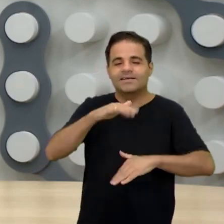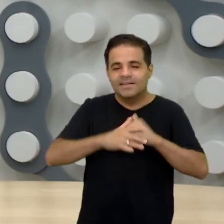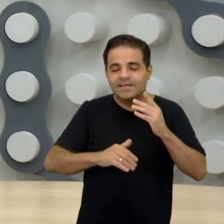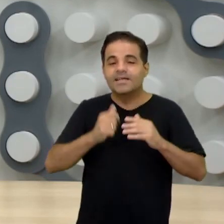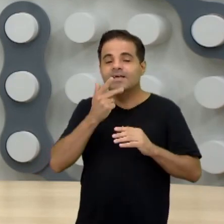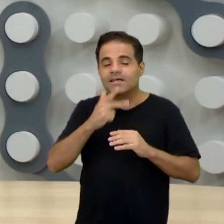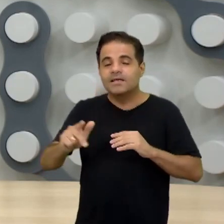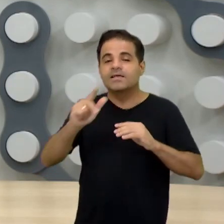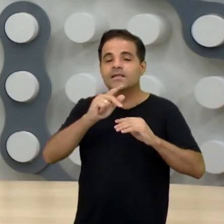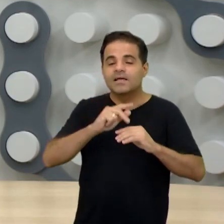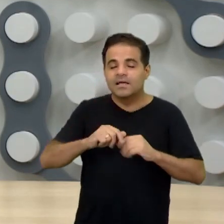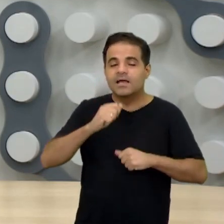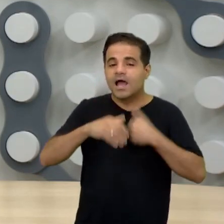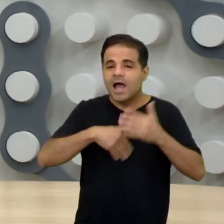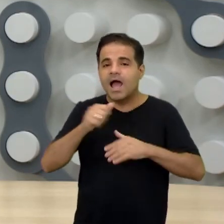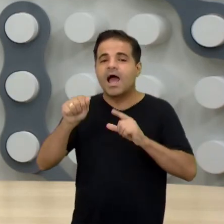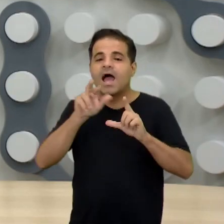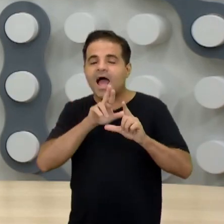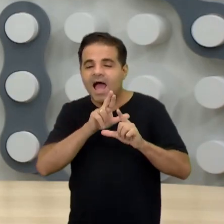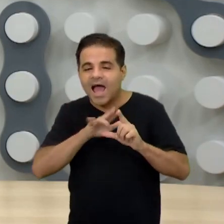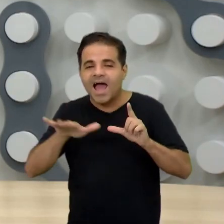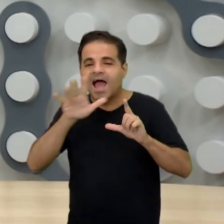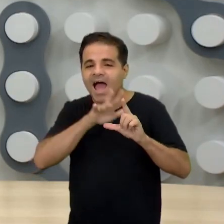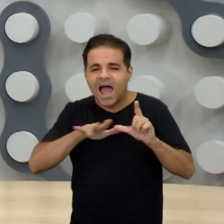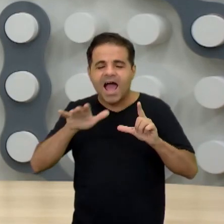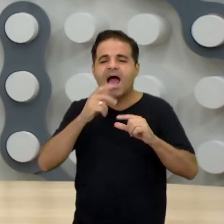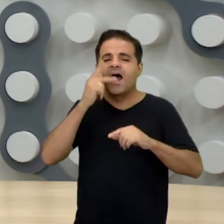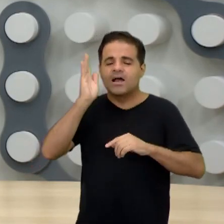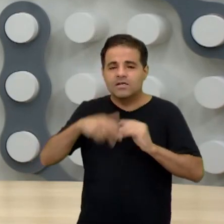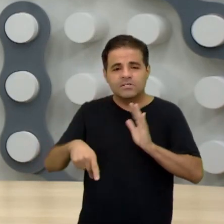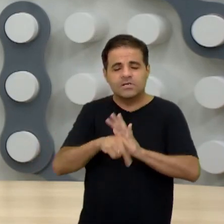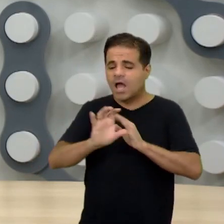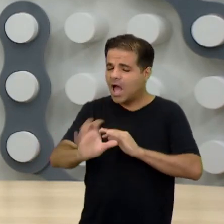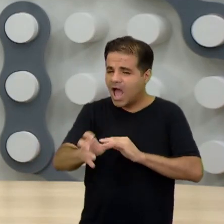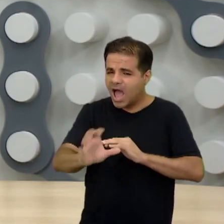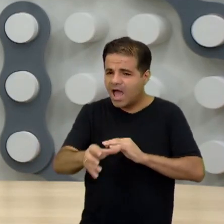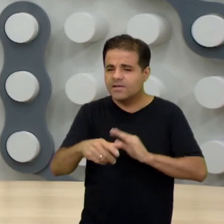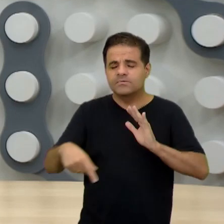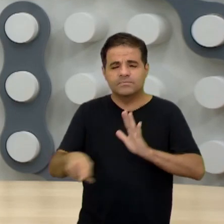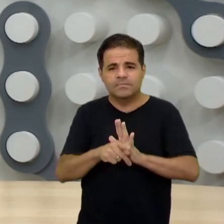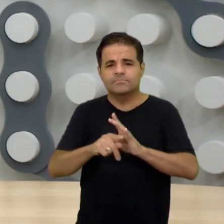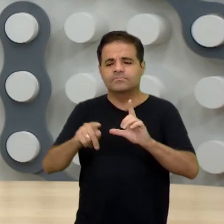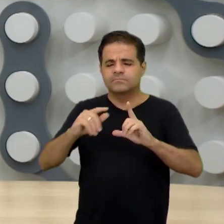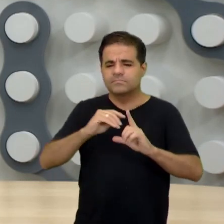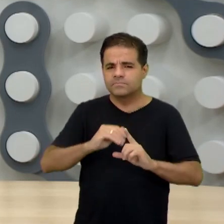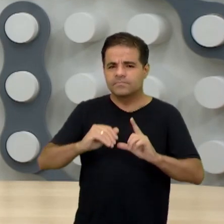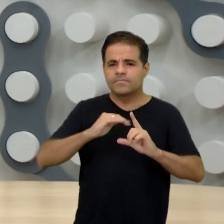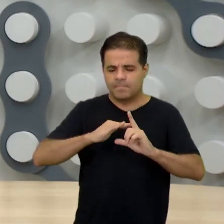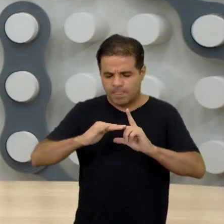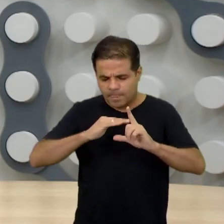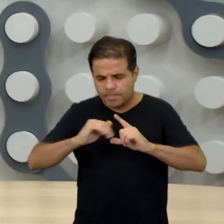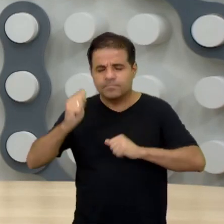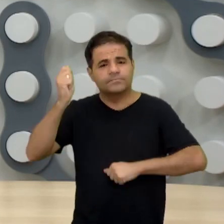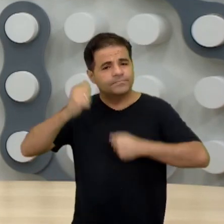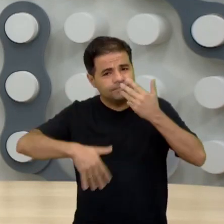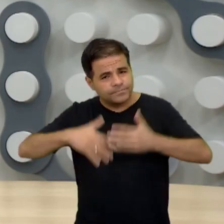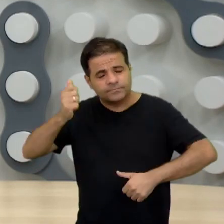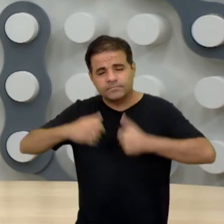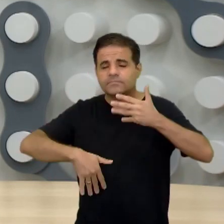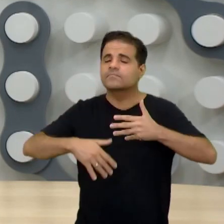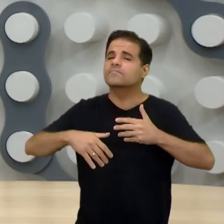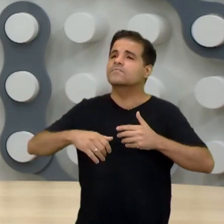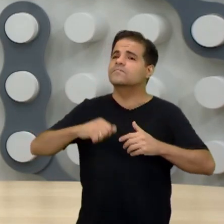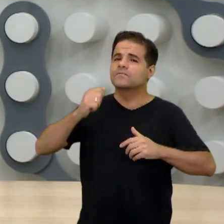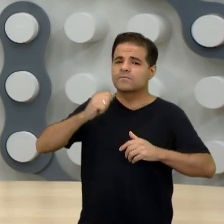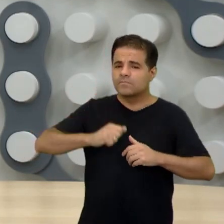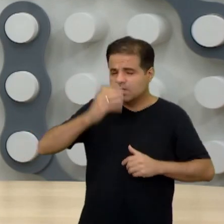jornal impresso, o rádio, a TV, são coisas que já faz parte do nosso convívio, a gente já se acostumou com essa estrutura e a gente já sabe